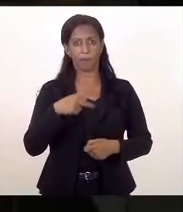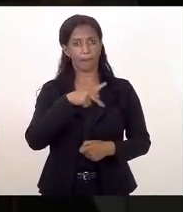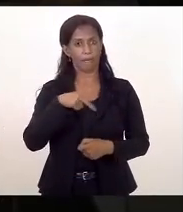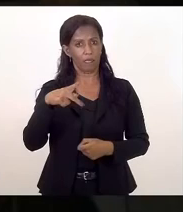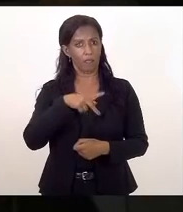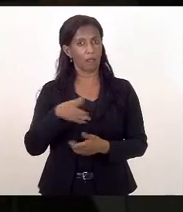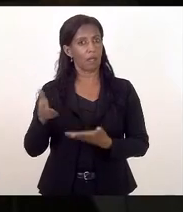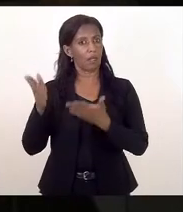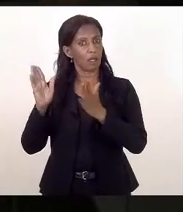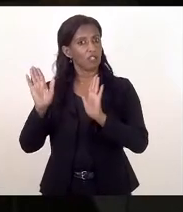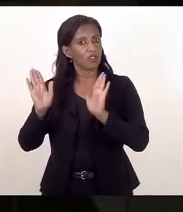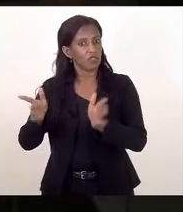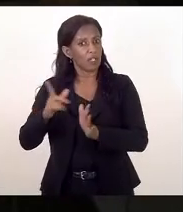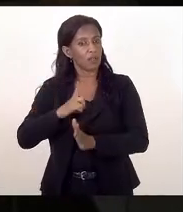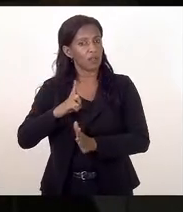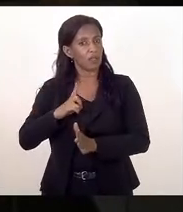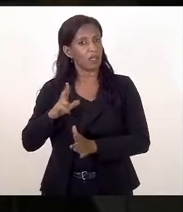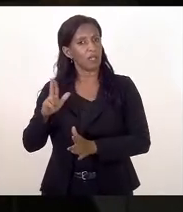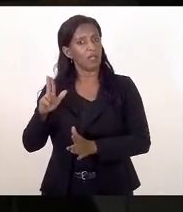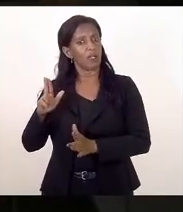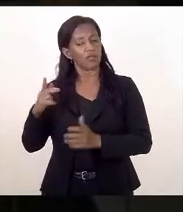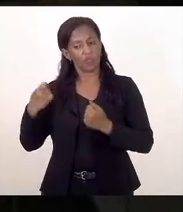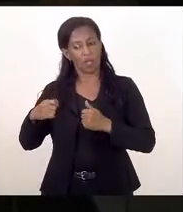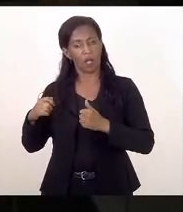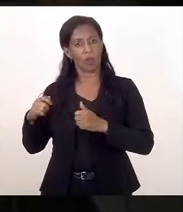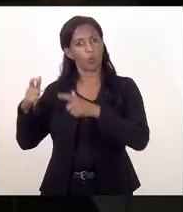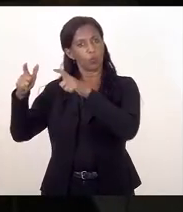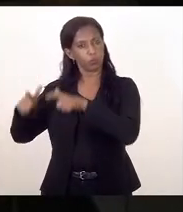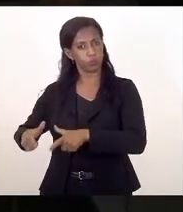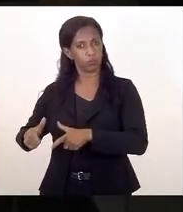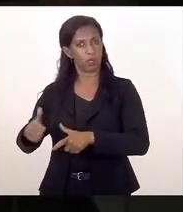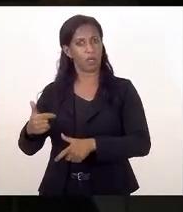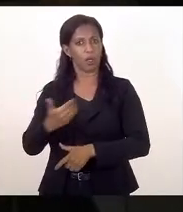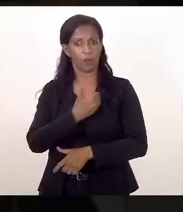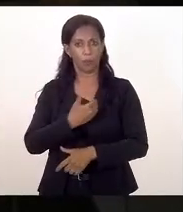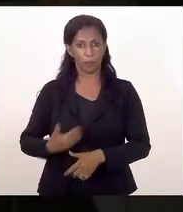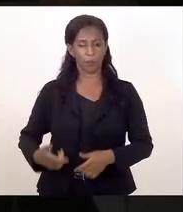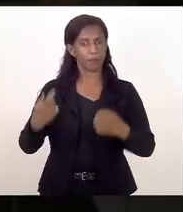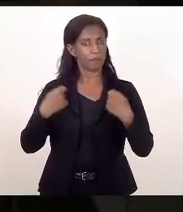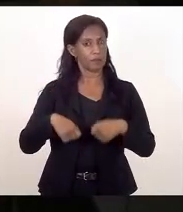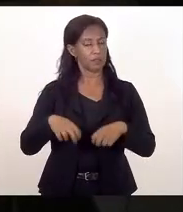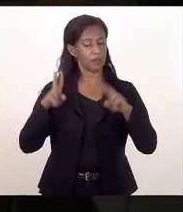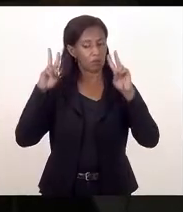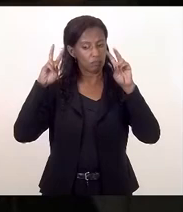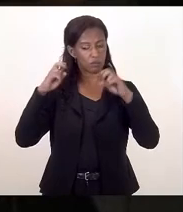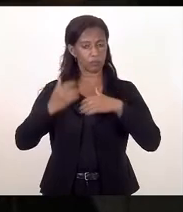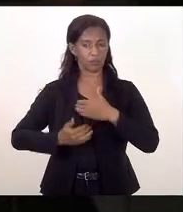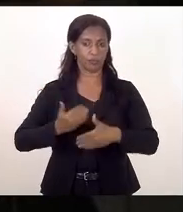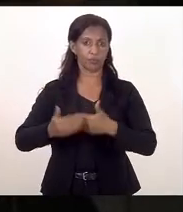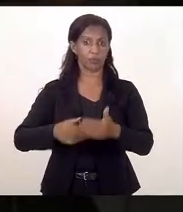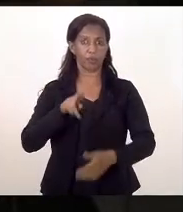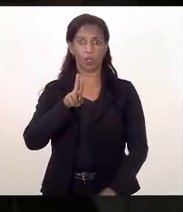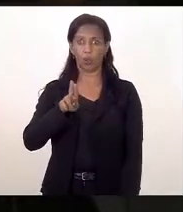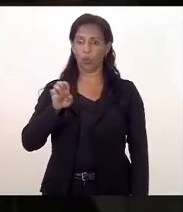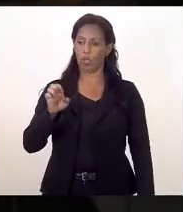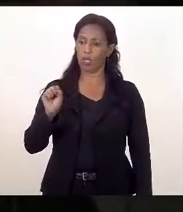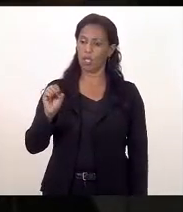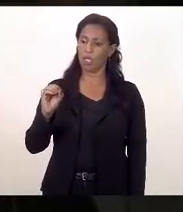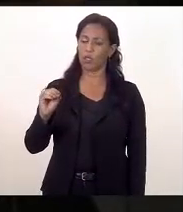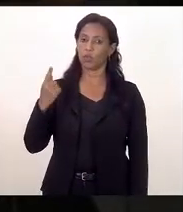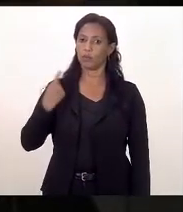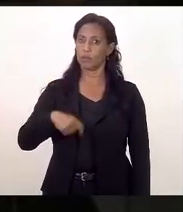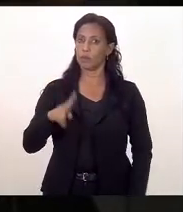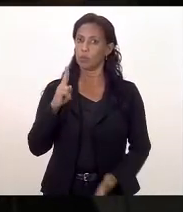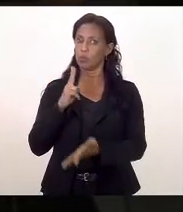estão, a gente já tem essa universidade, mas precisa que o poder público faça a sua parte, eu quero desenvolver esse tema ao longo da semana, mas a UESO tem que